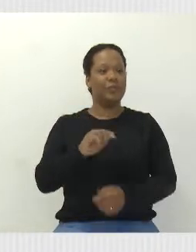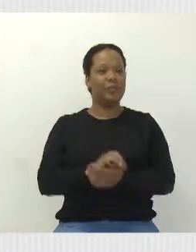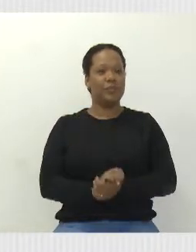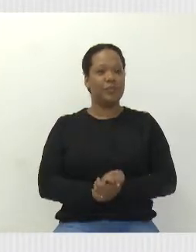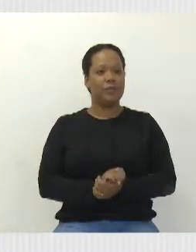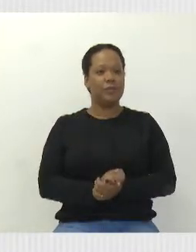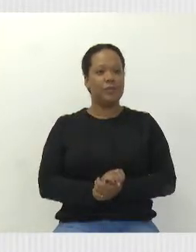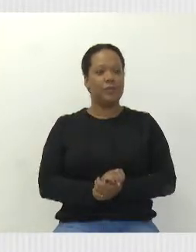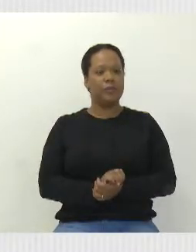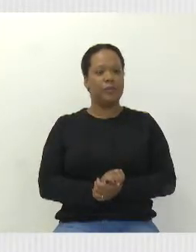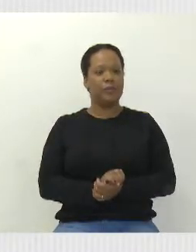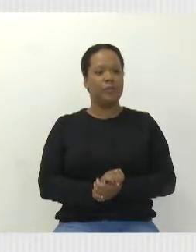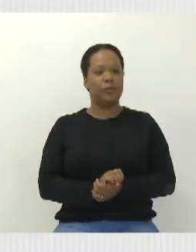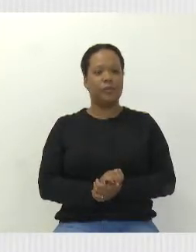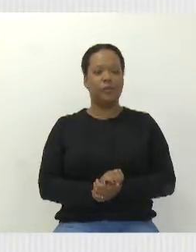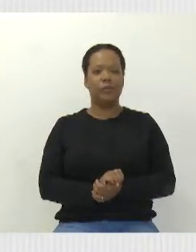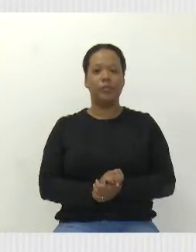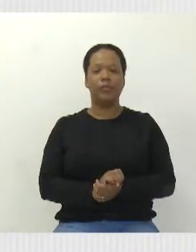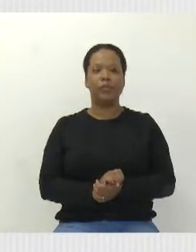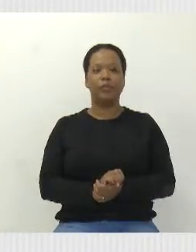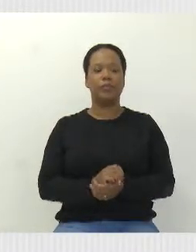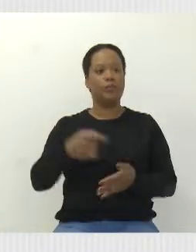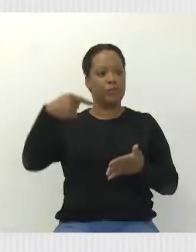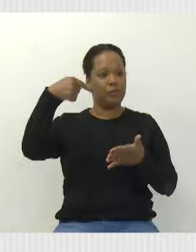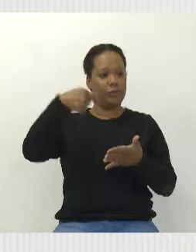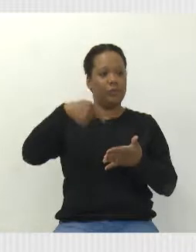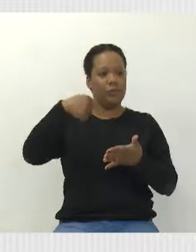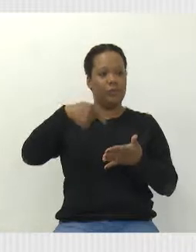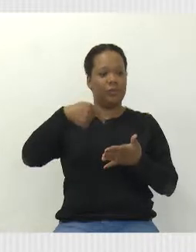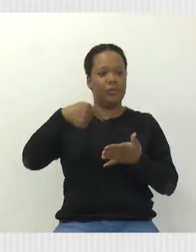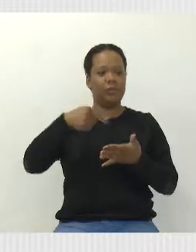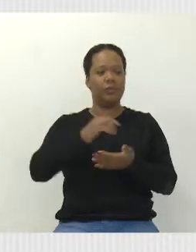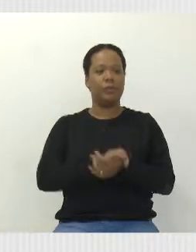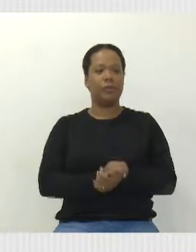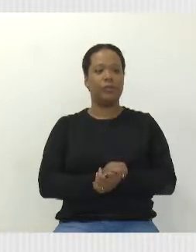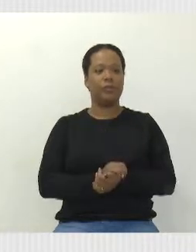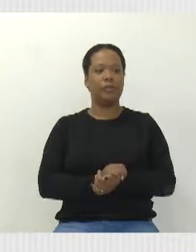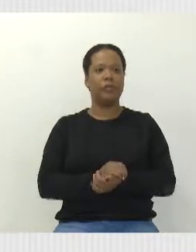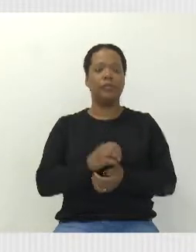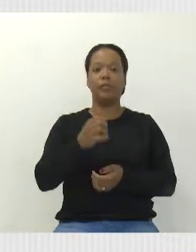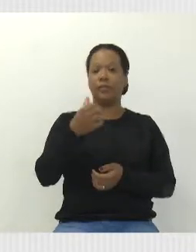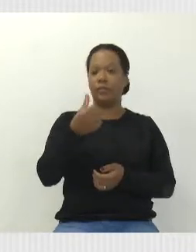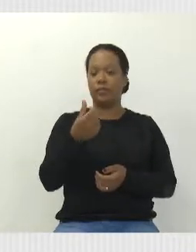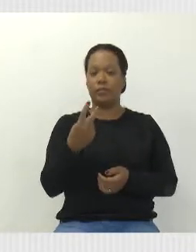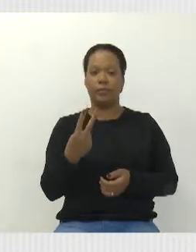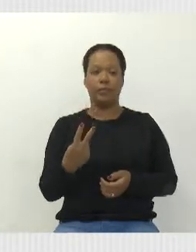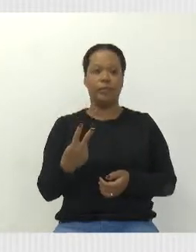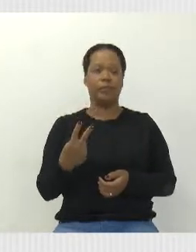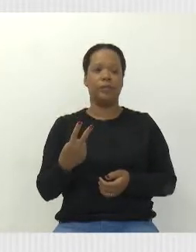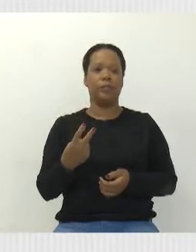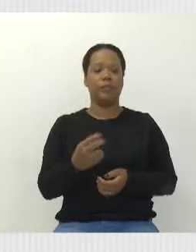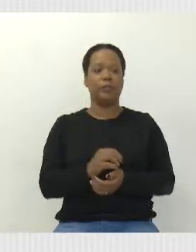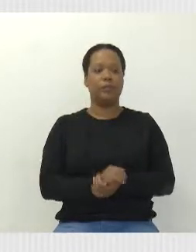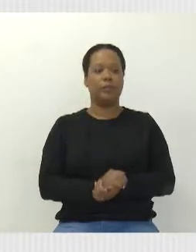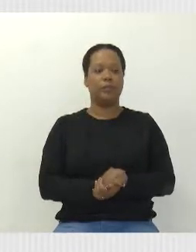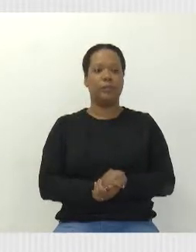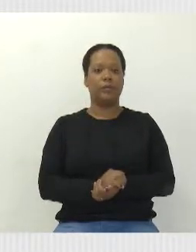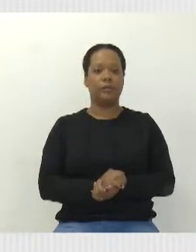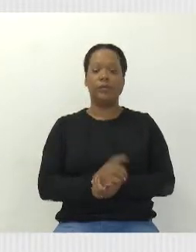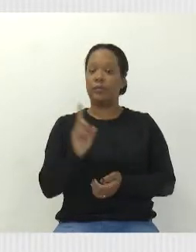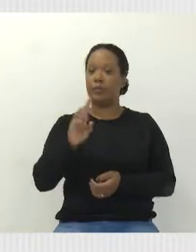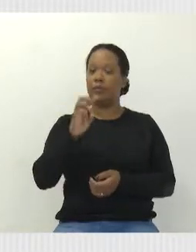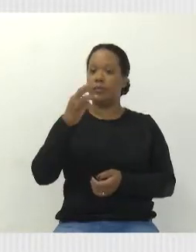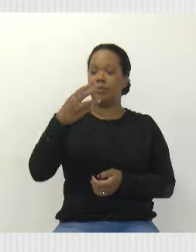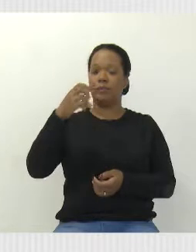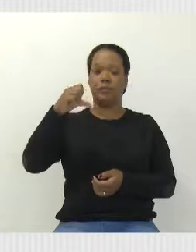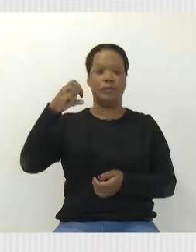junto aí com o cartório da, veja bem, hein, o cartório da zona 62, não é a